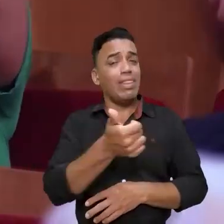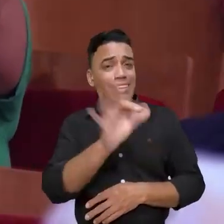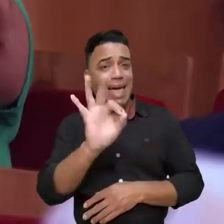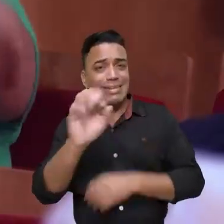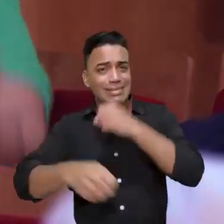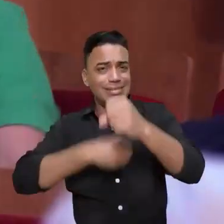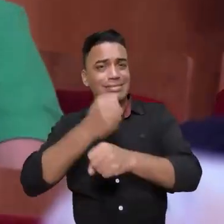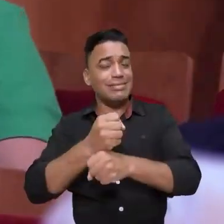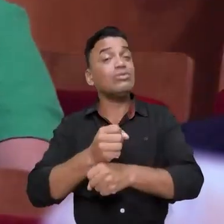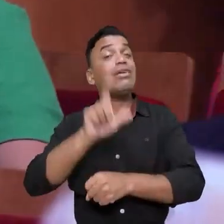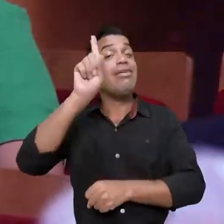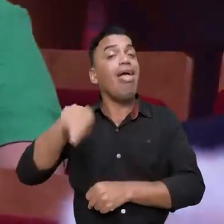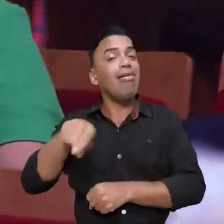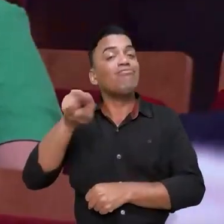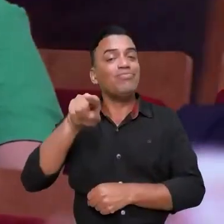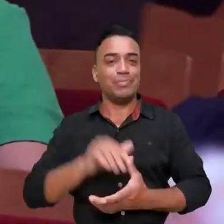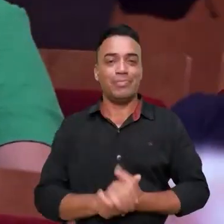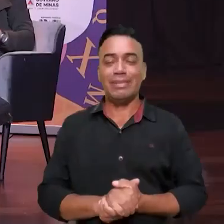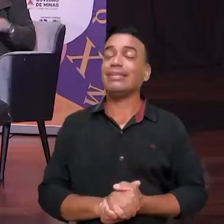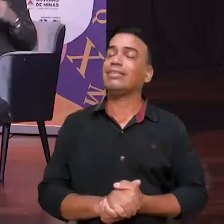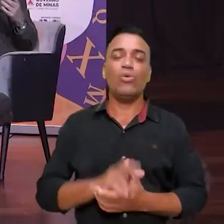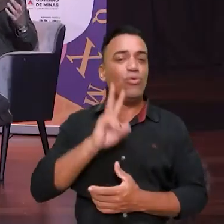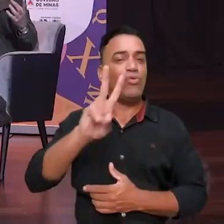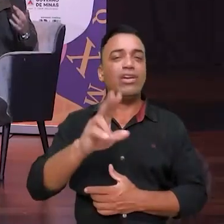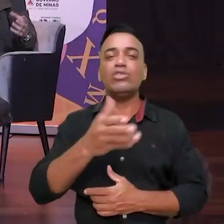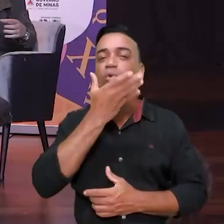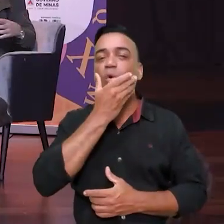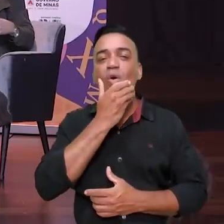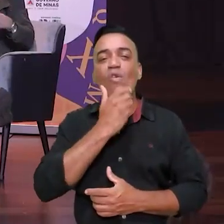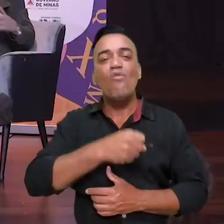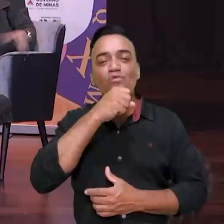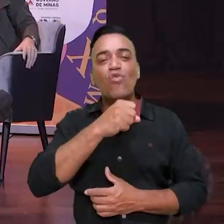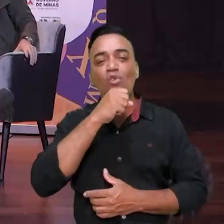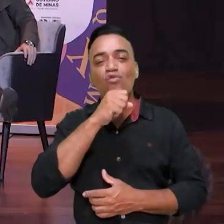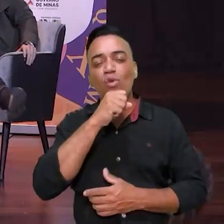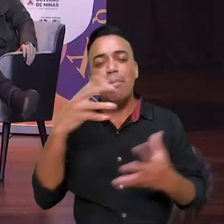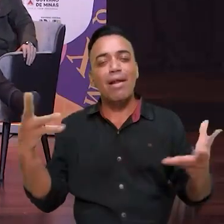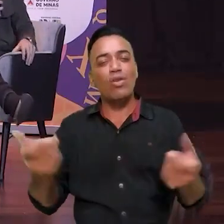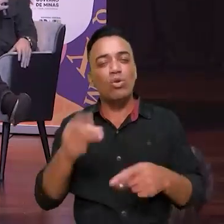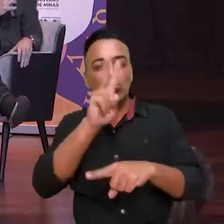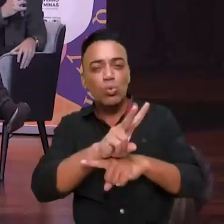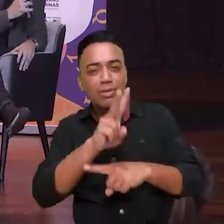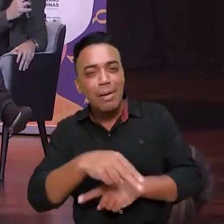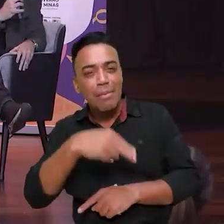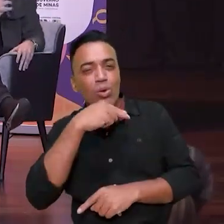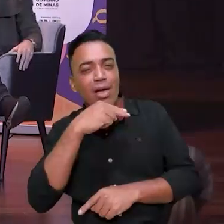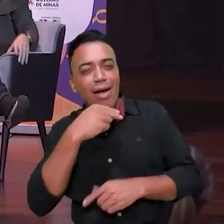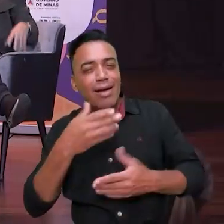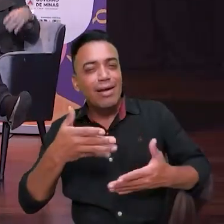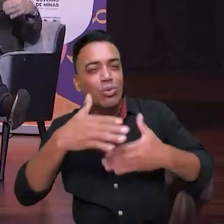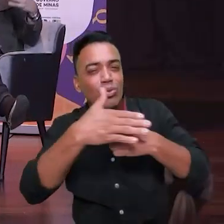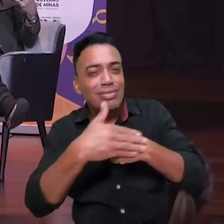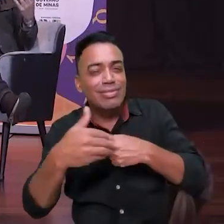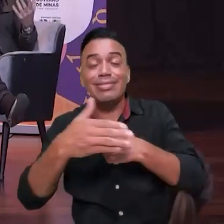Jefferson daqui a 10 anos? Bom, eu me enxergo um avô maravilhoso, cuidando dos meus netos de modo muito suave, muito lindo,